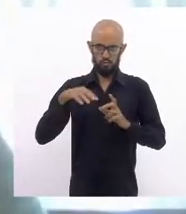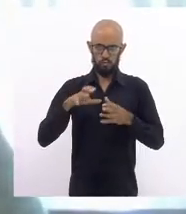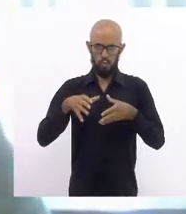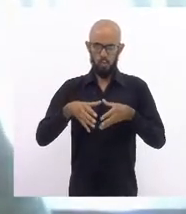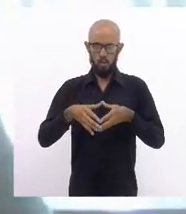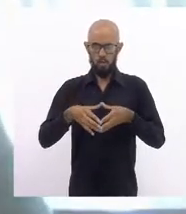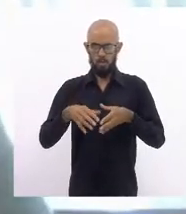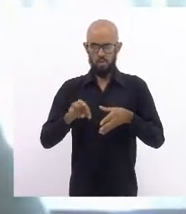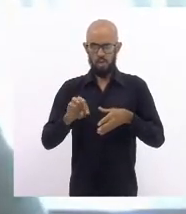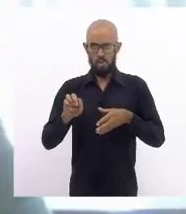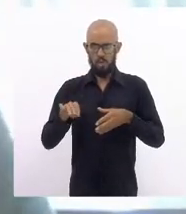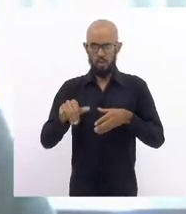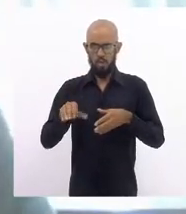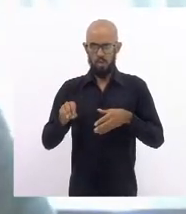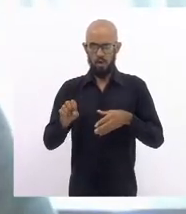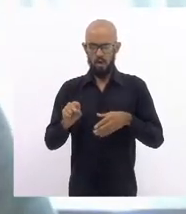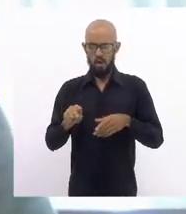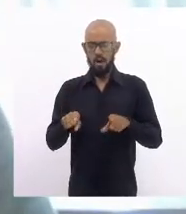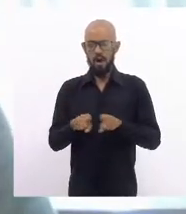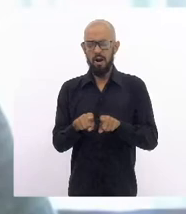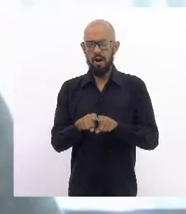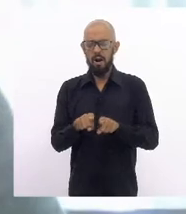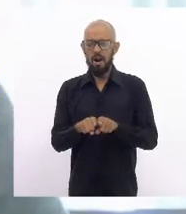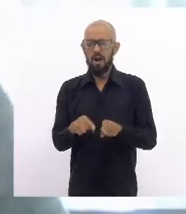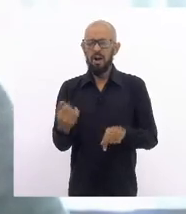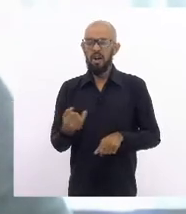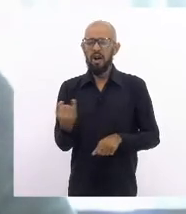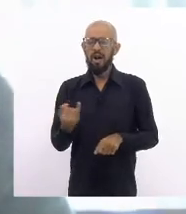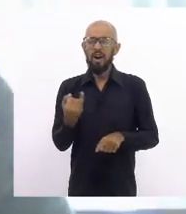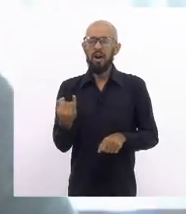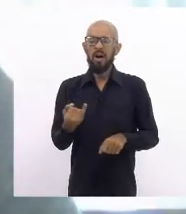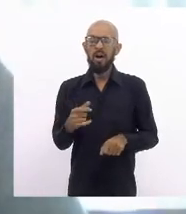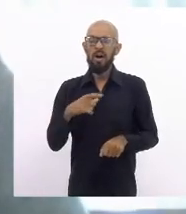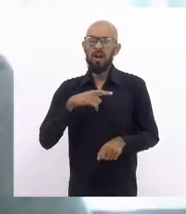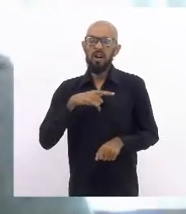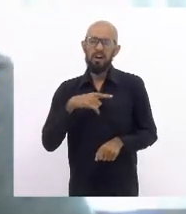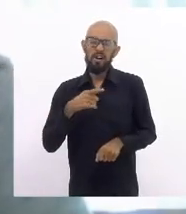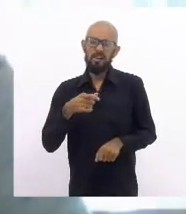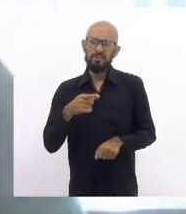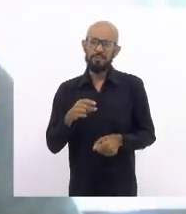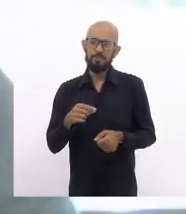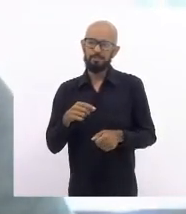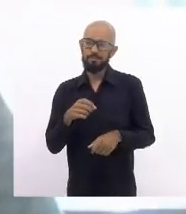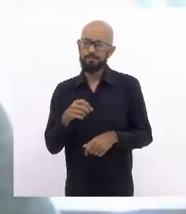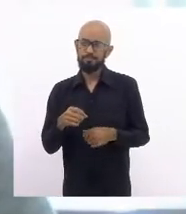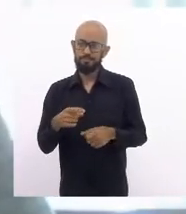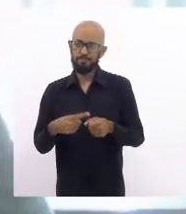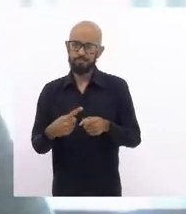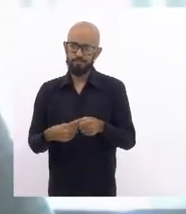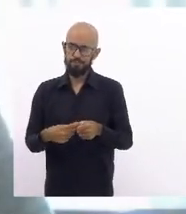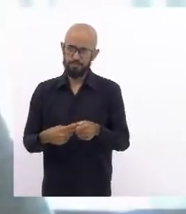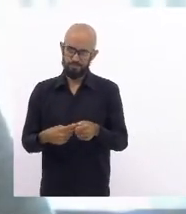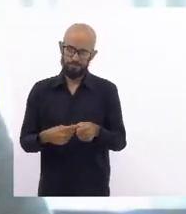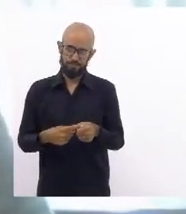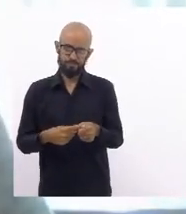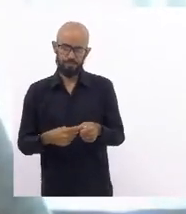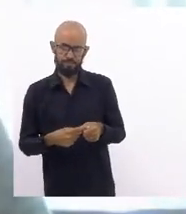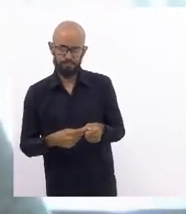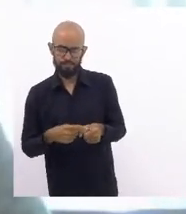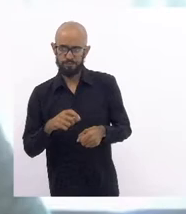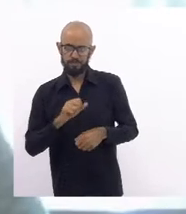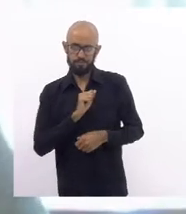tem que debater sim a importância que essa área tem para o município de São Gonçalo. Eu acho, inclusive, que o governo Cláudio Castro